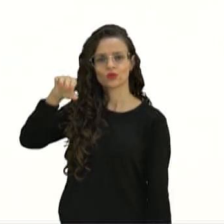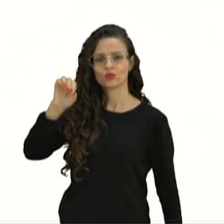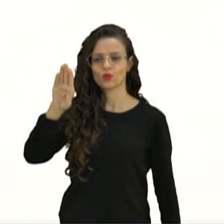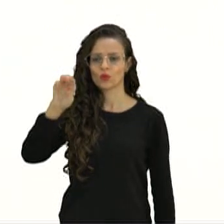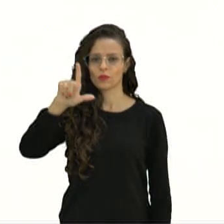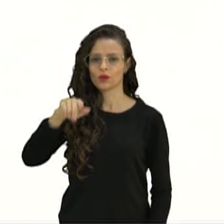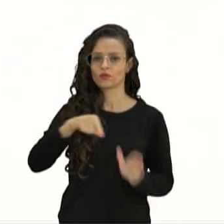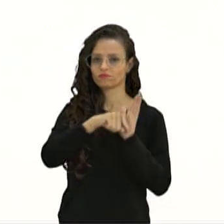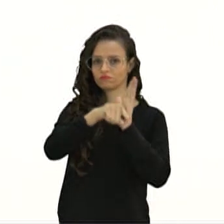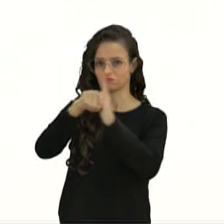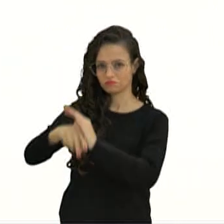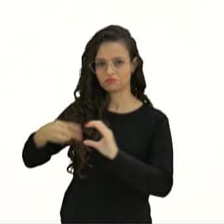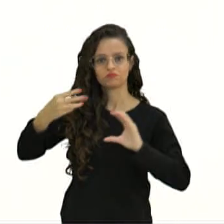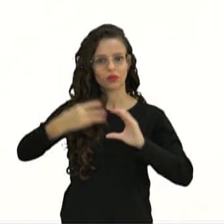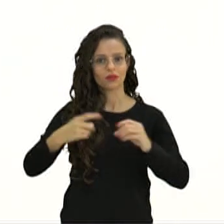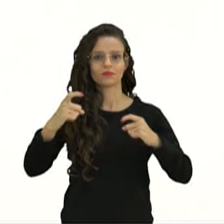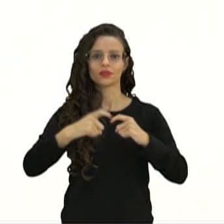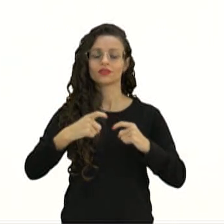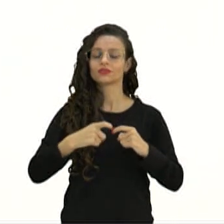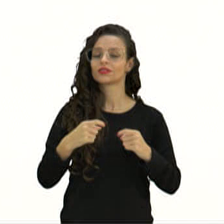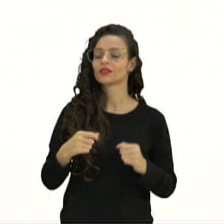Fisiologia, Medicina, em